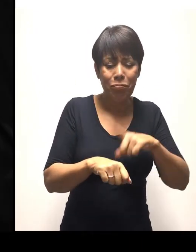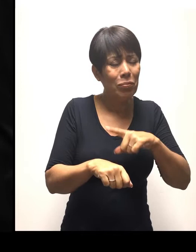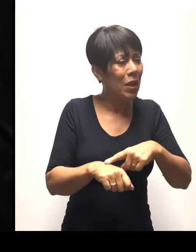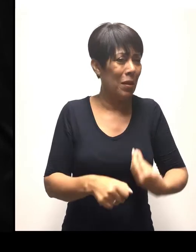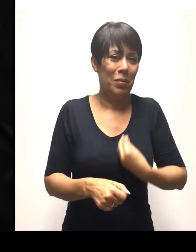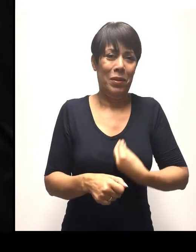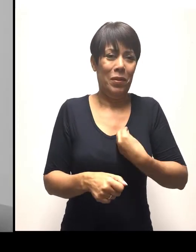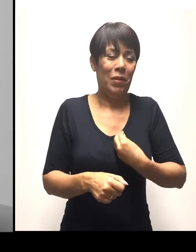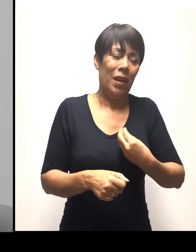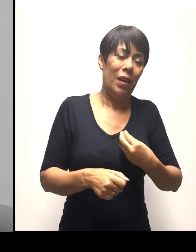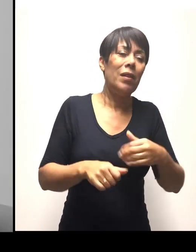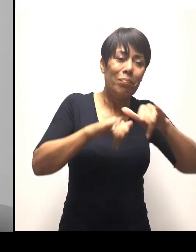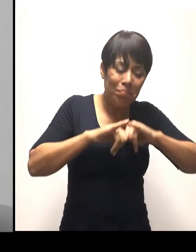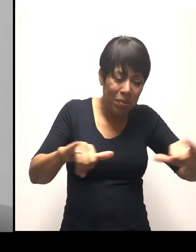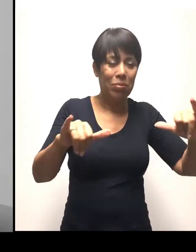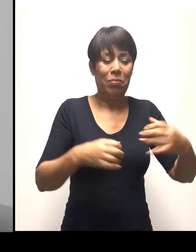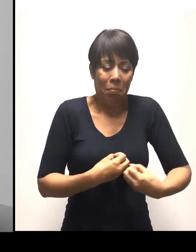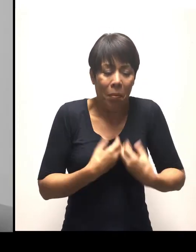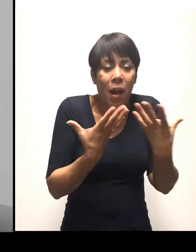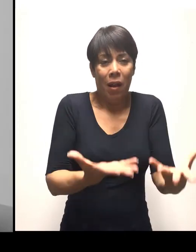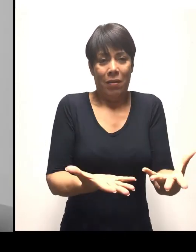dizer. Ou então se